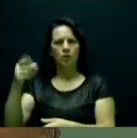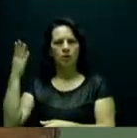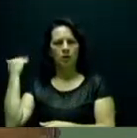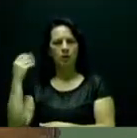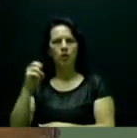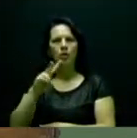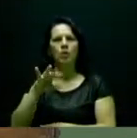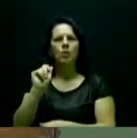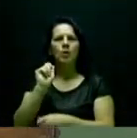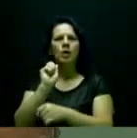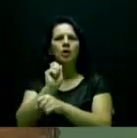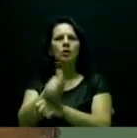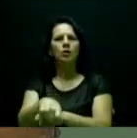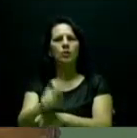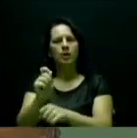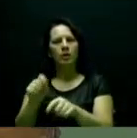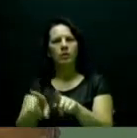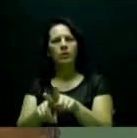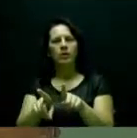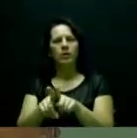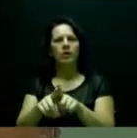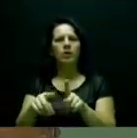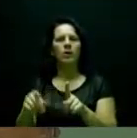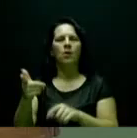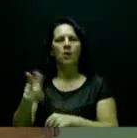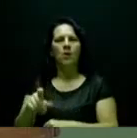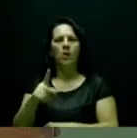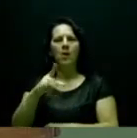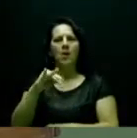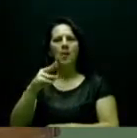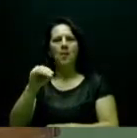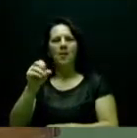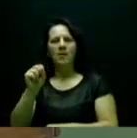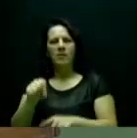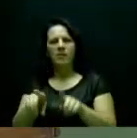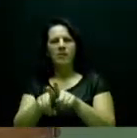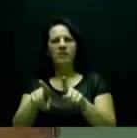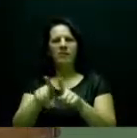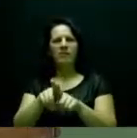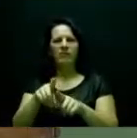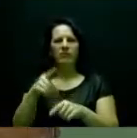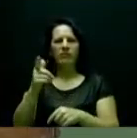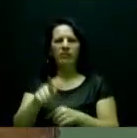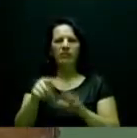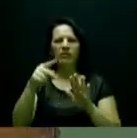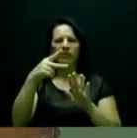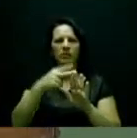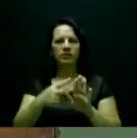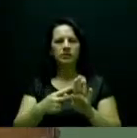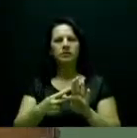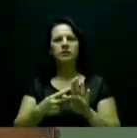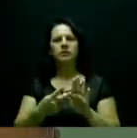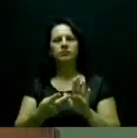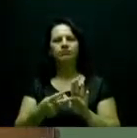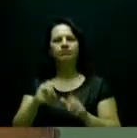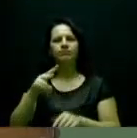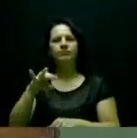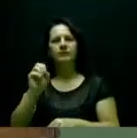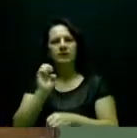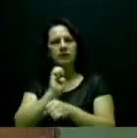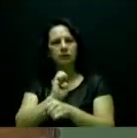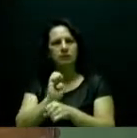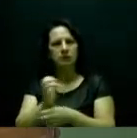Vila dos Pescadores, que é o caso hoje 2, mais um do Pilões também, que vamos aprovar hoje, e vários outros na Vila Esperança. É